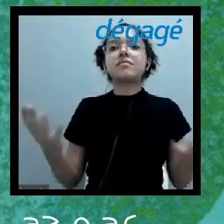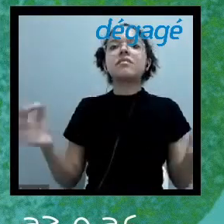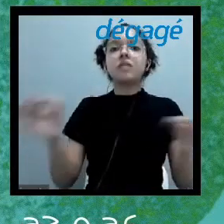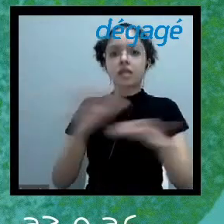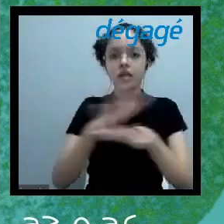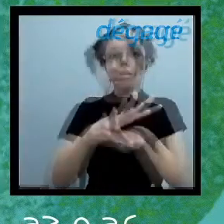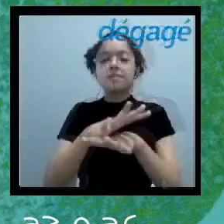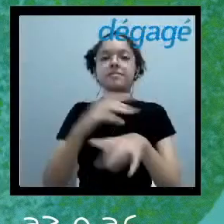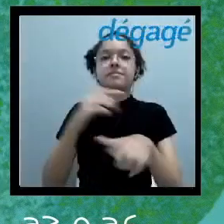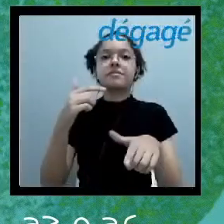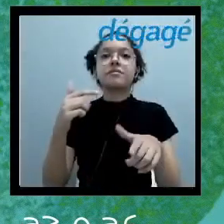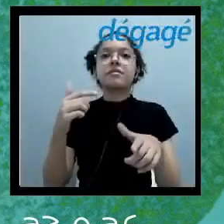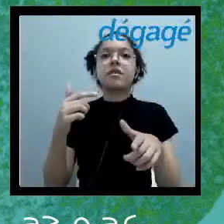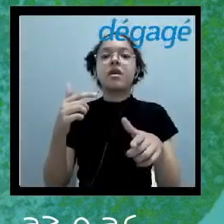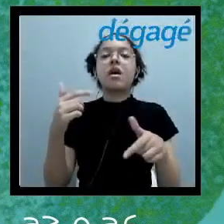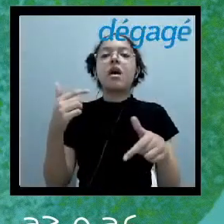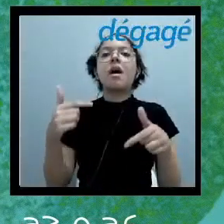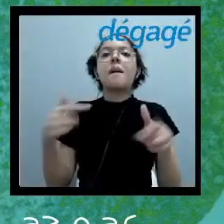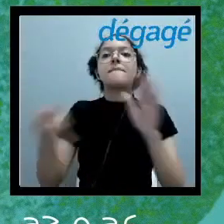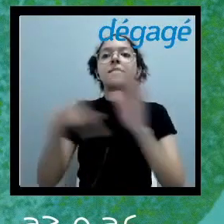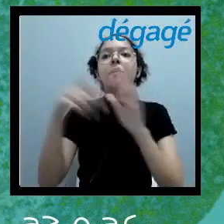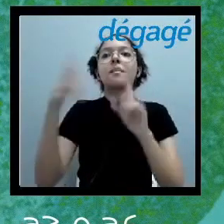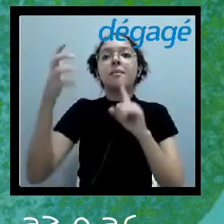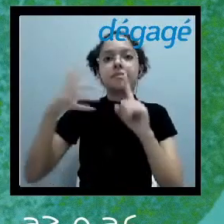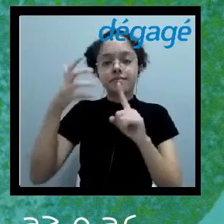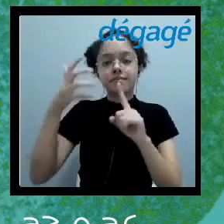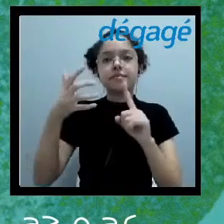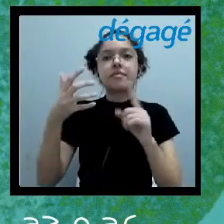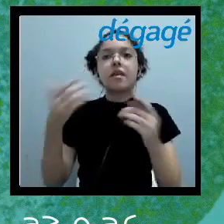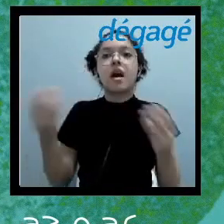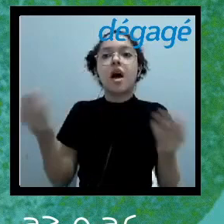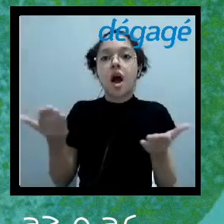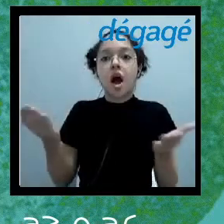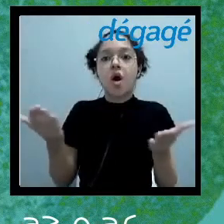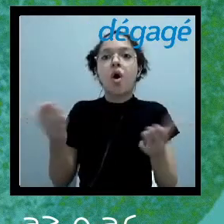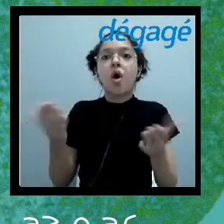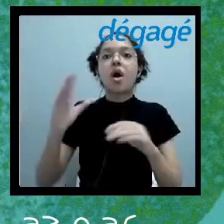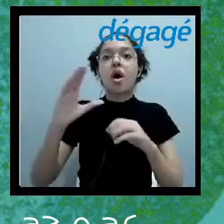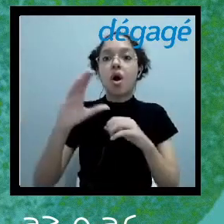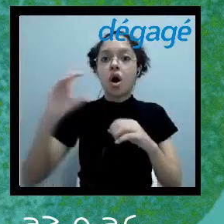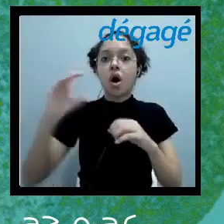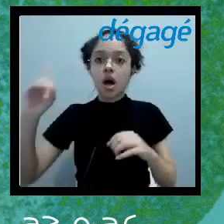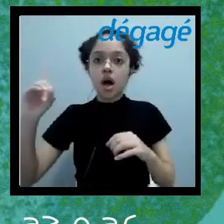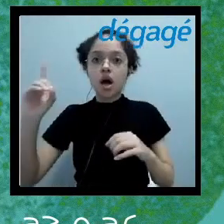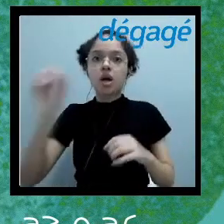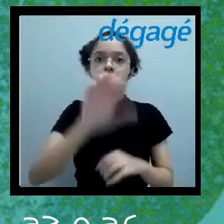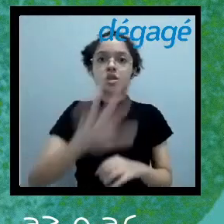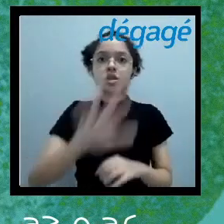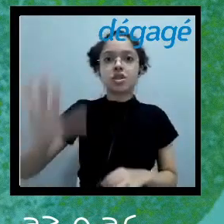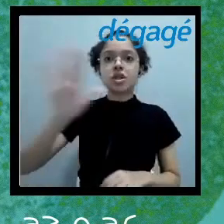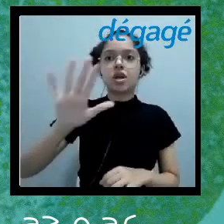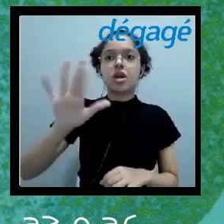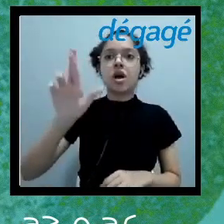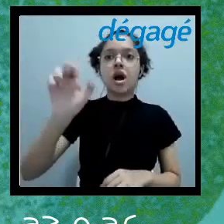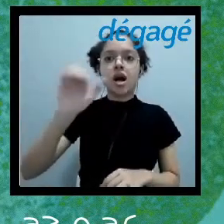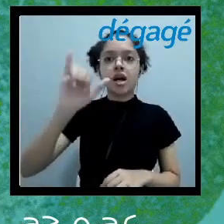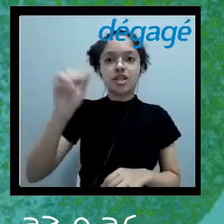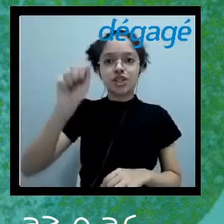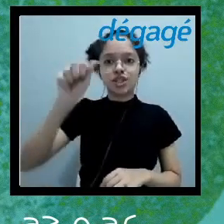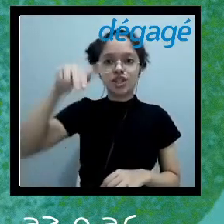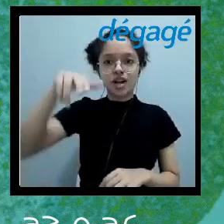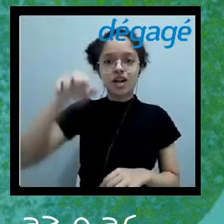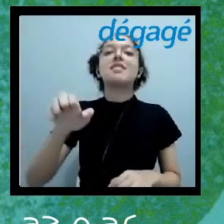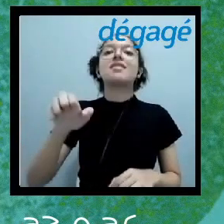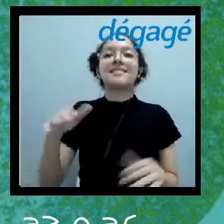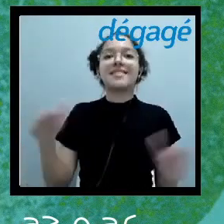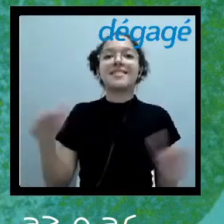como mediador e passo a palavra para a coordenadora geral, Manda Chuva, que vai fazer o encerramento desse